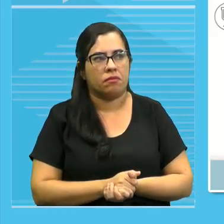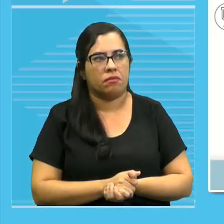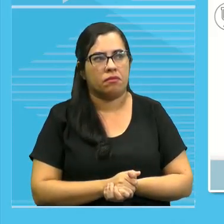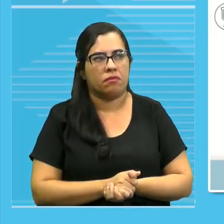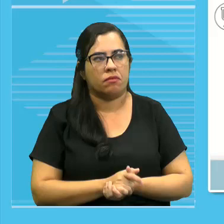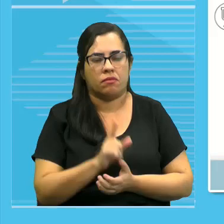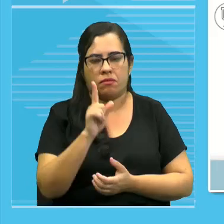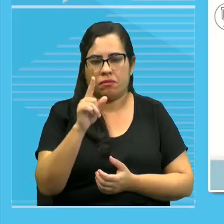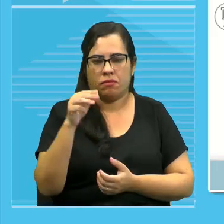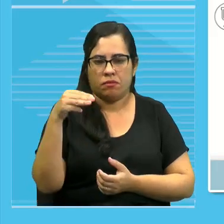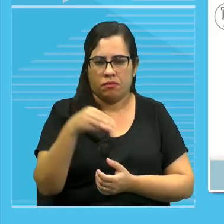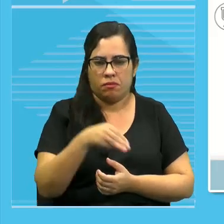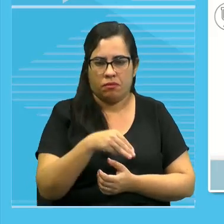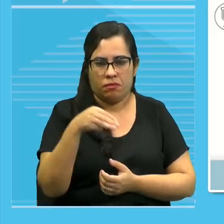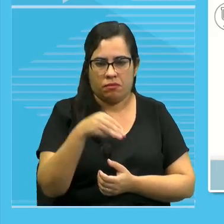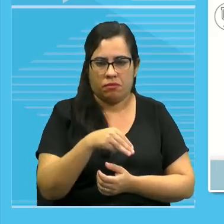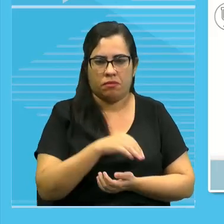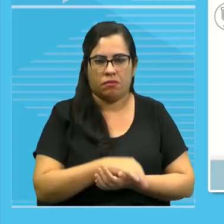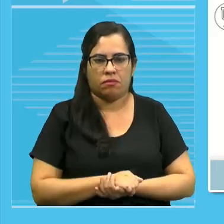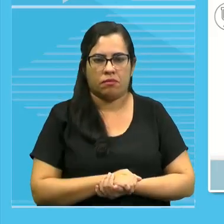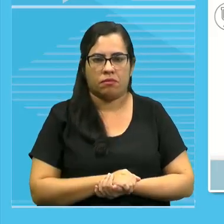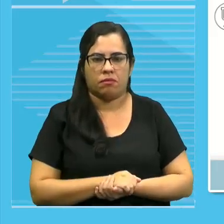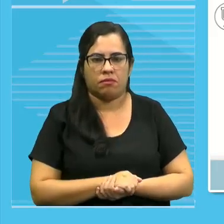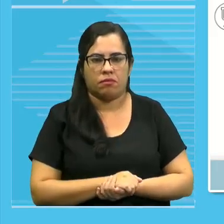um minuto Jorge